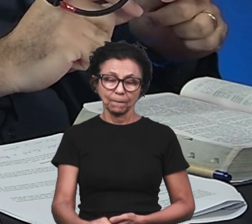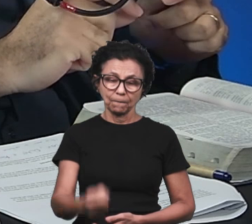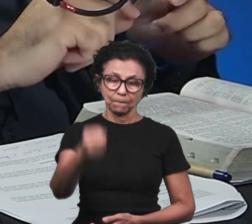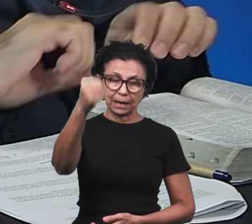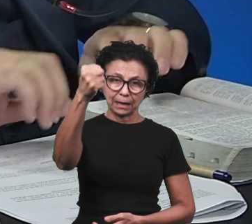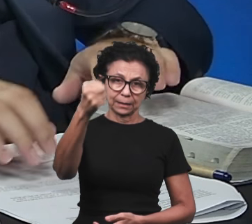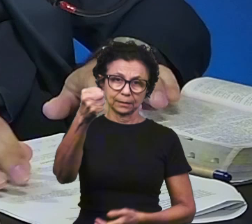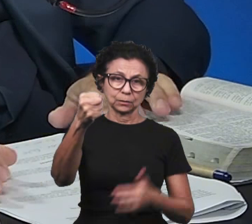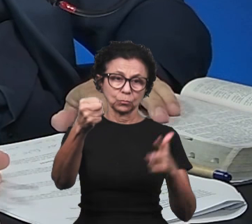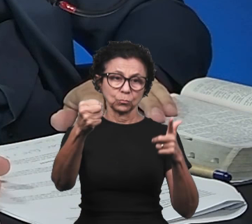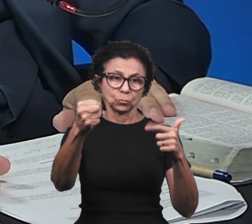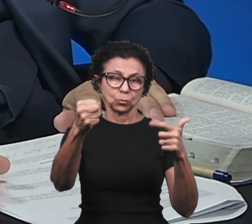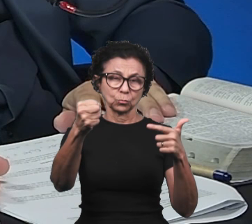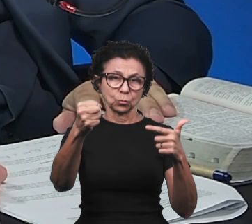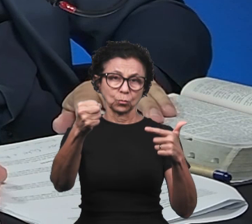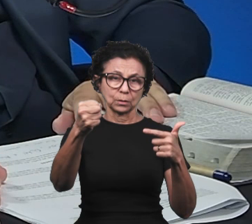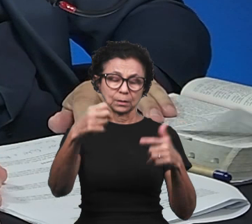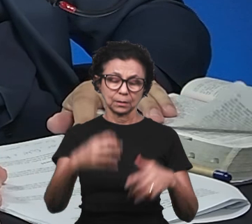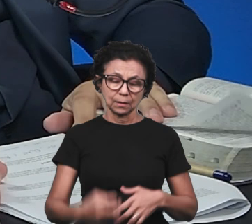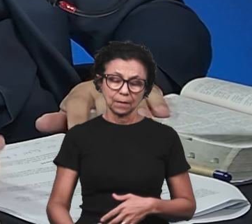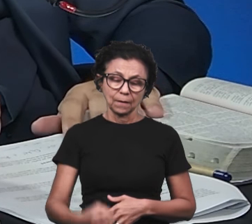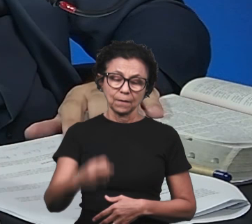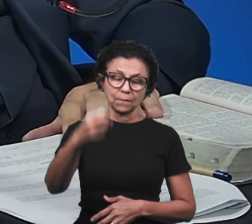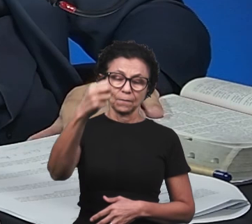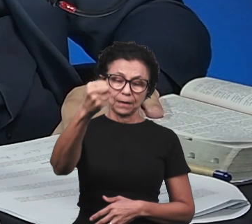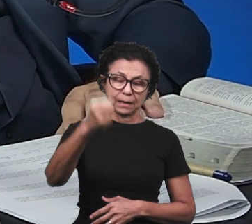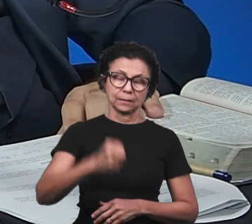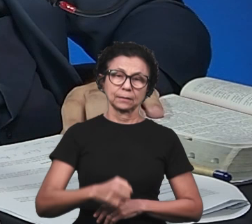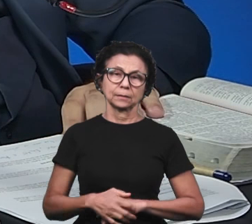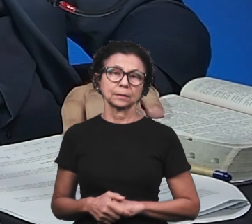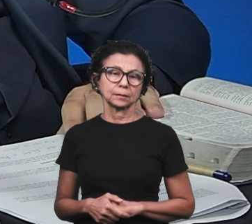dentro do tabernáculo,